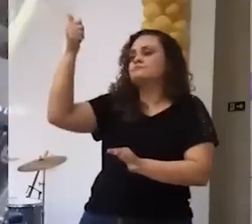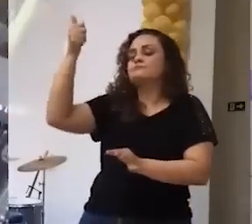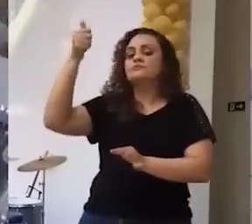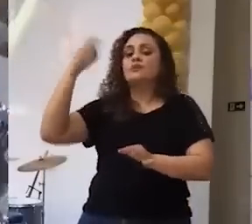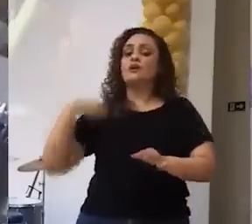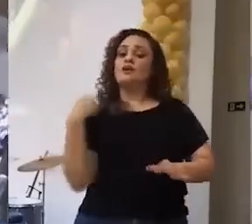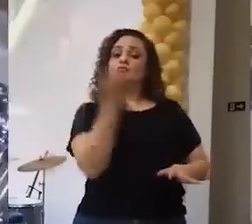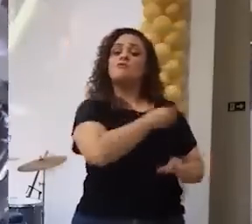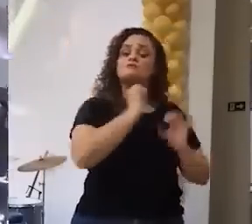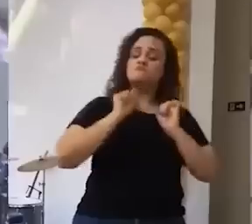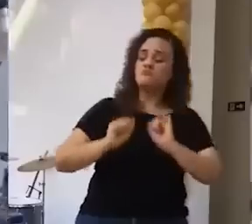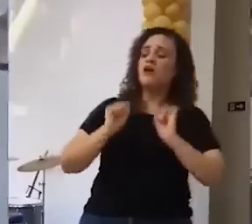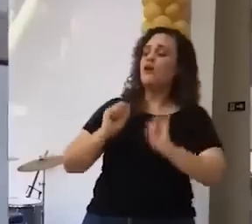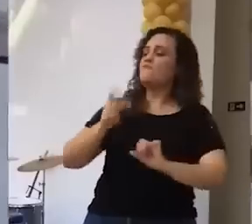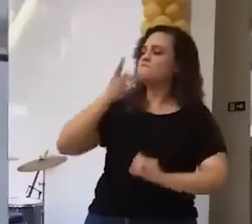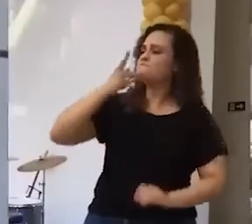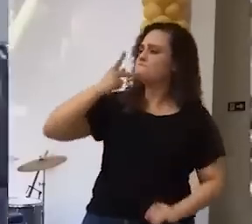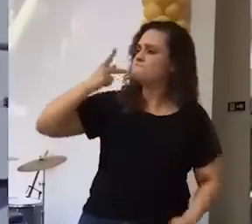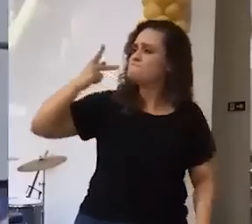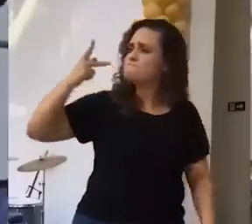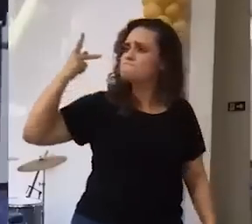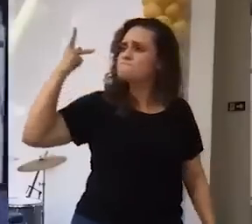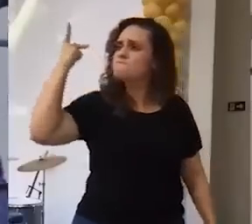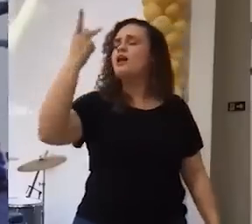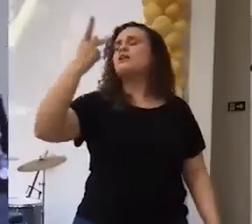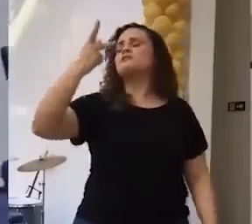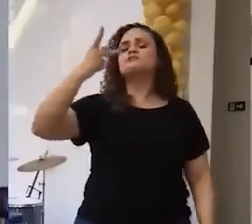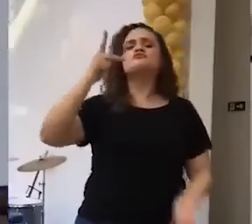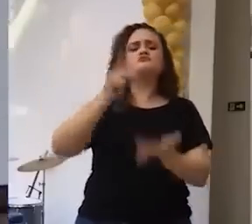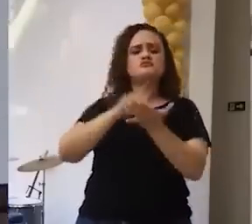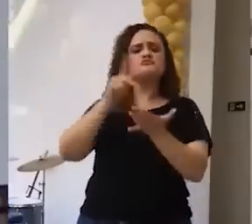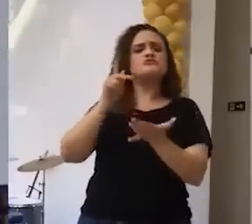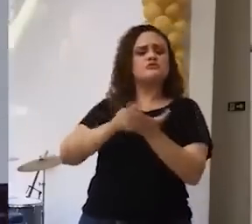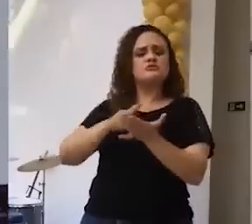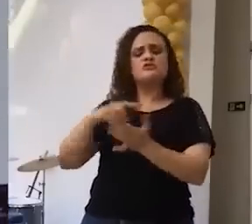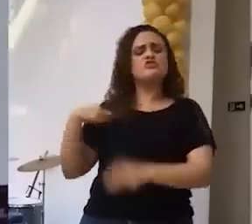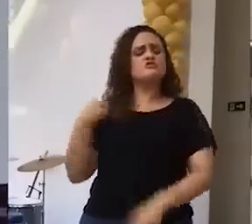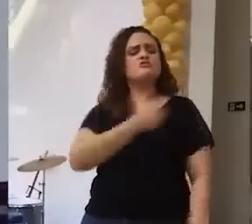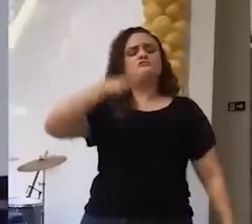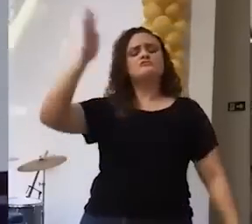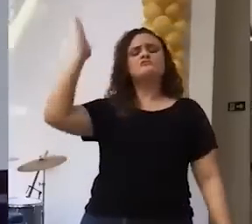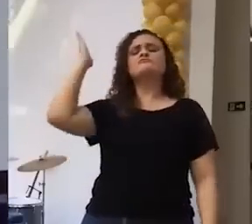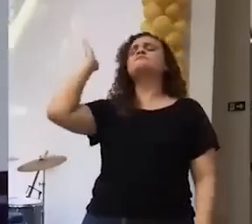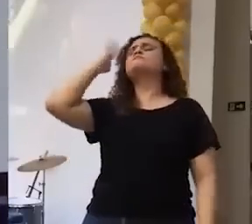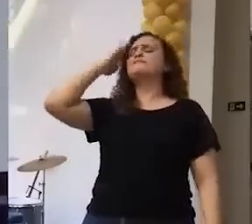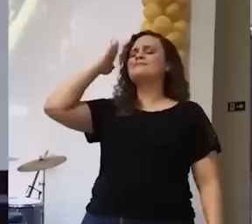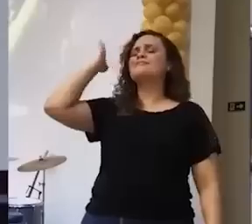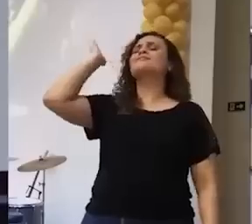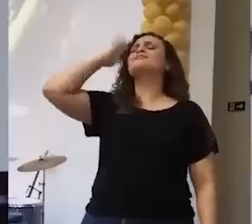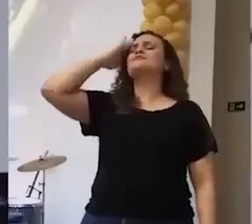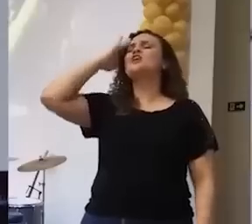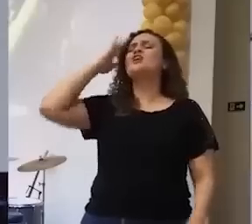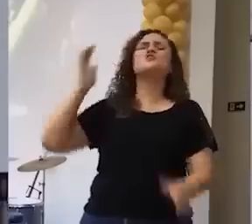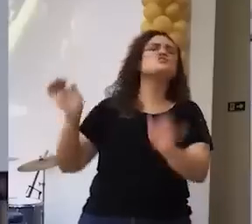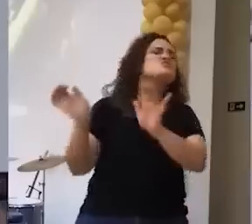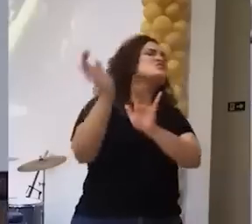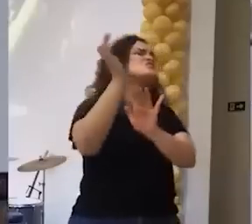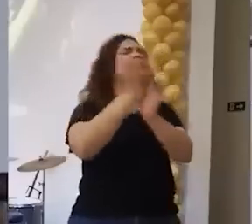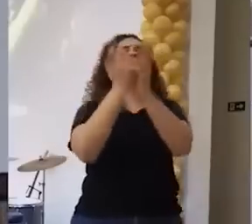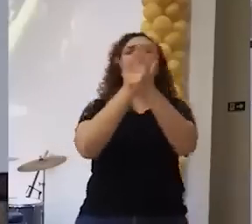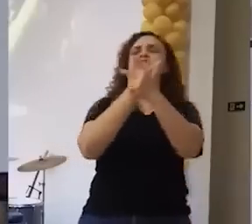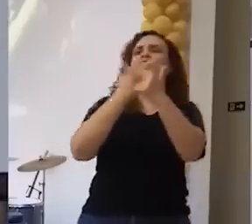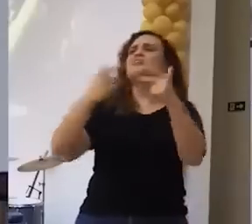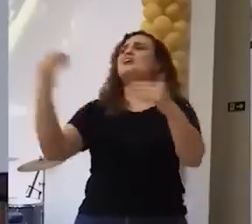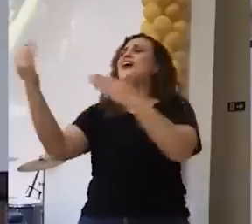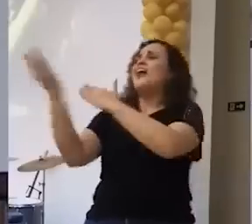podemos afirmar com toda eloquência, sabemos que todas as coisas cooperam para o bem daqueles